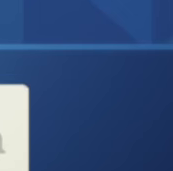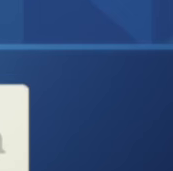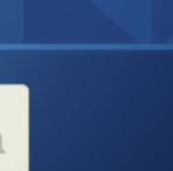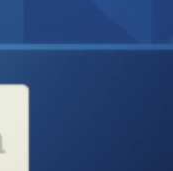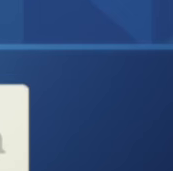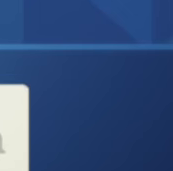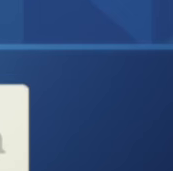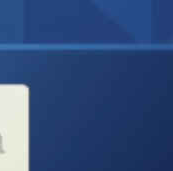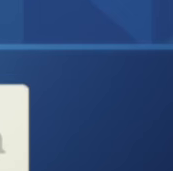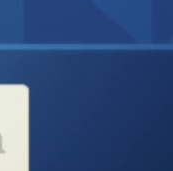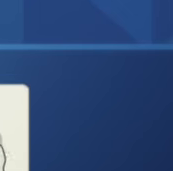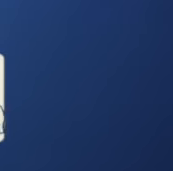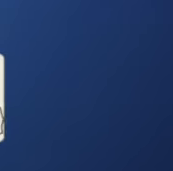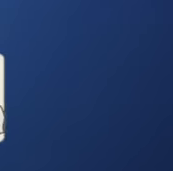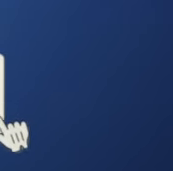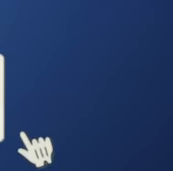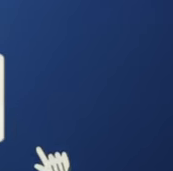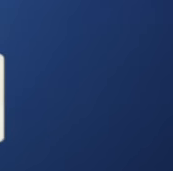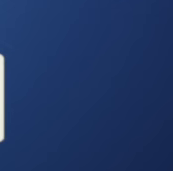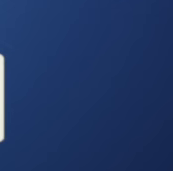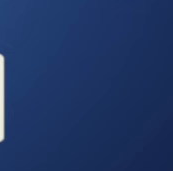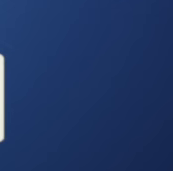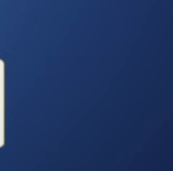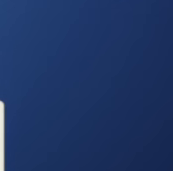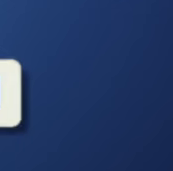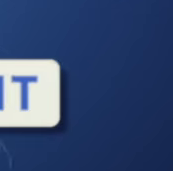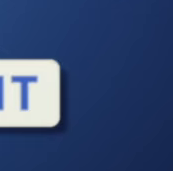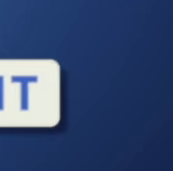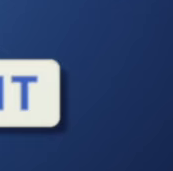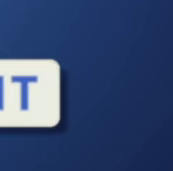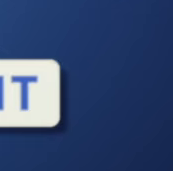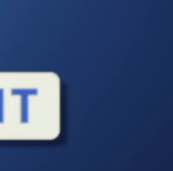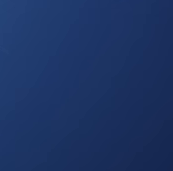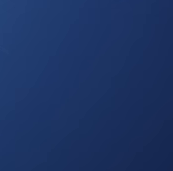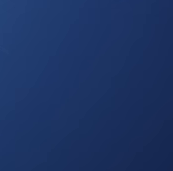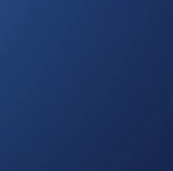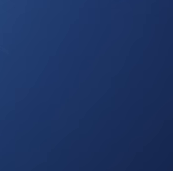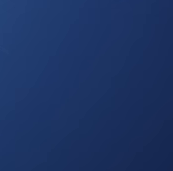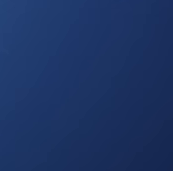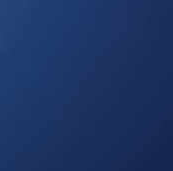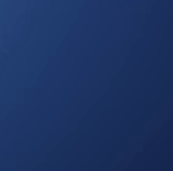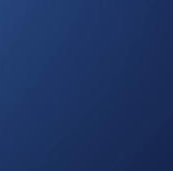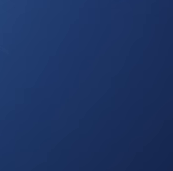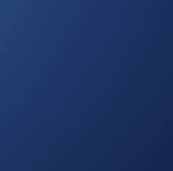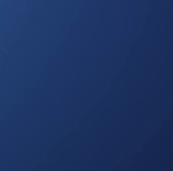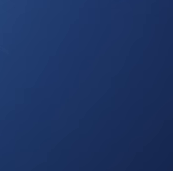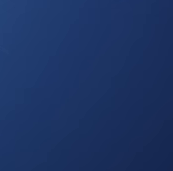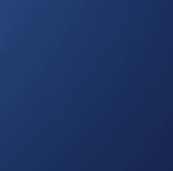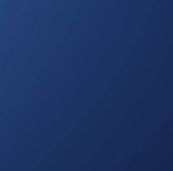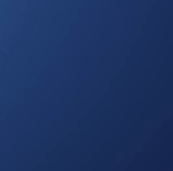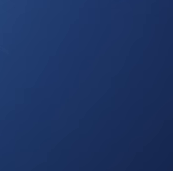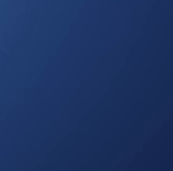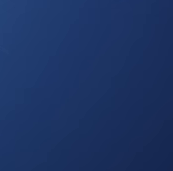no faktuais kita lua inskreva. No hanehan butang notifikasan, ho di fok komentari no fahetutan, ba media seluruh.